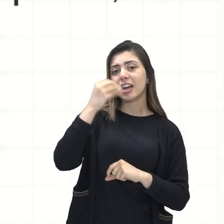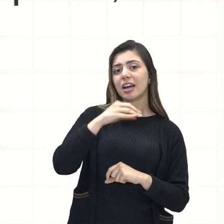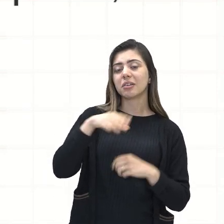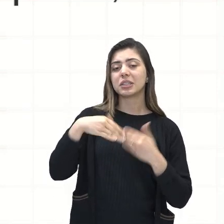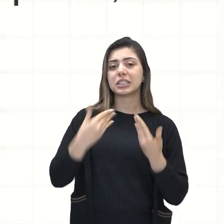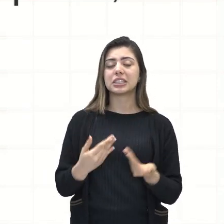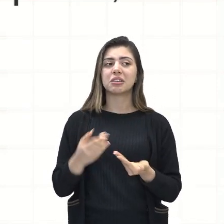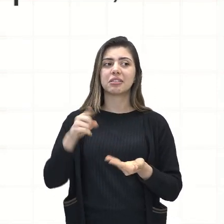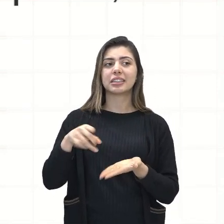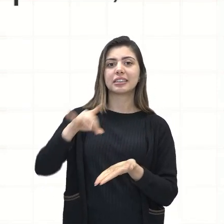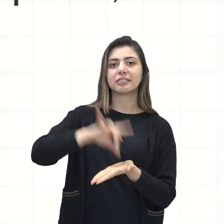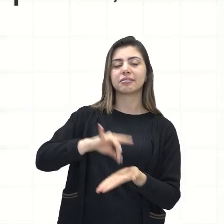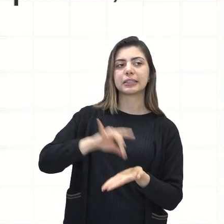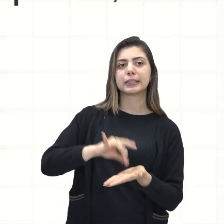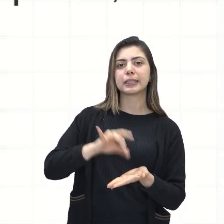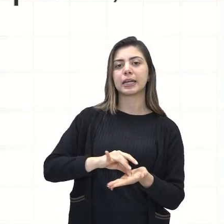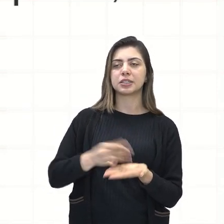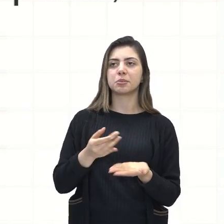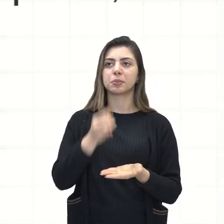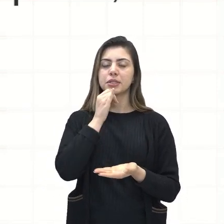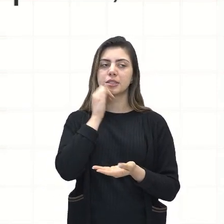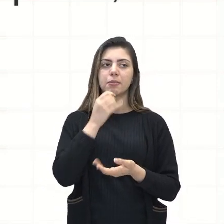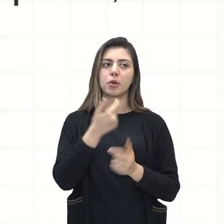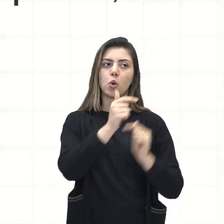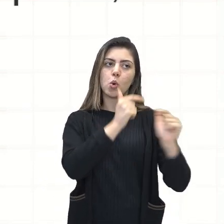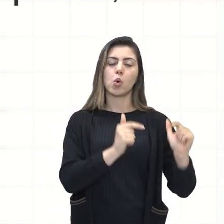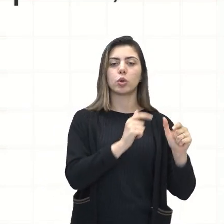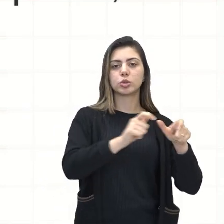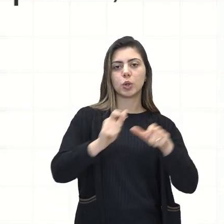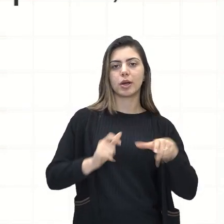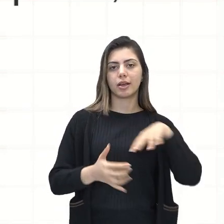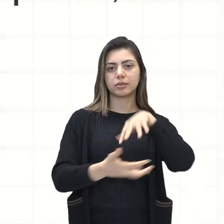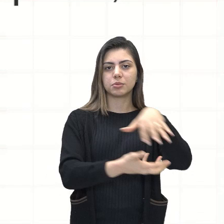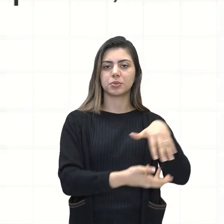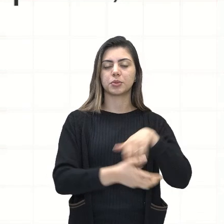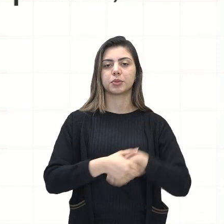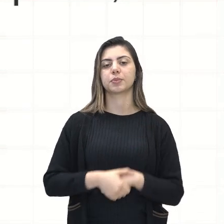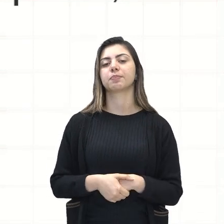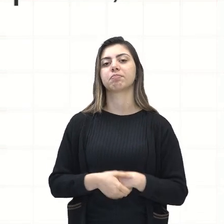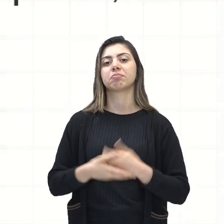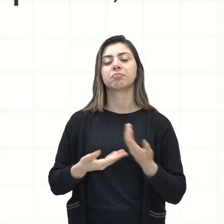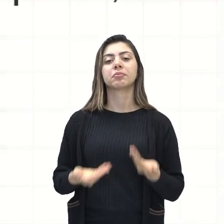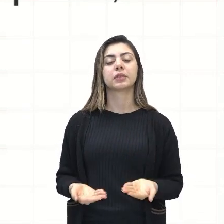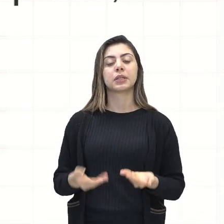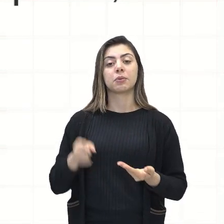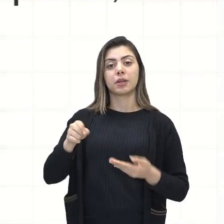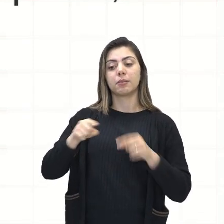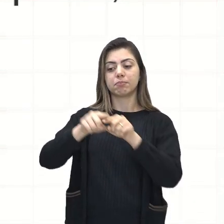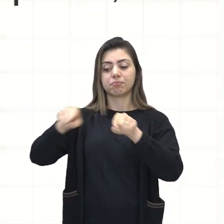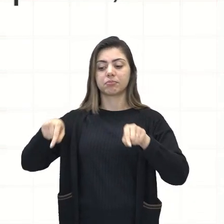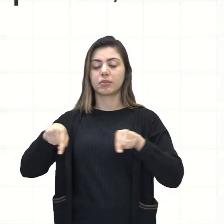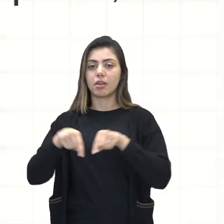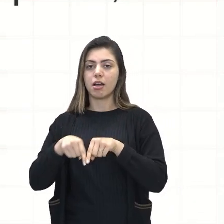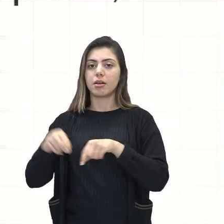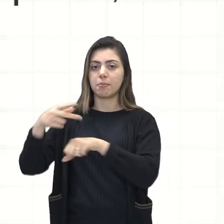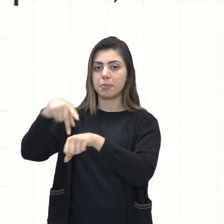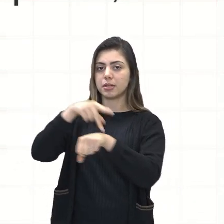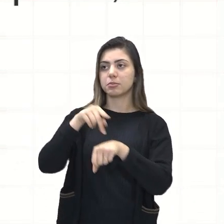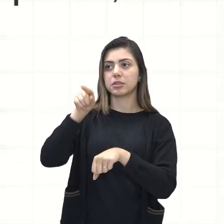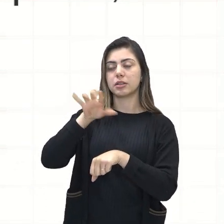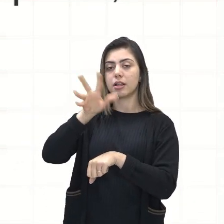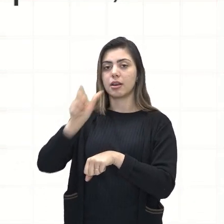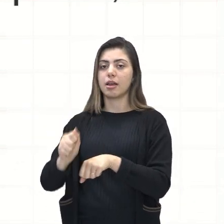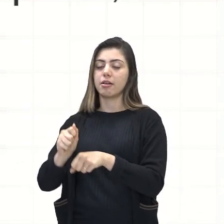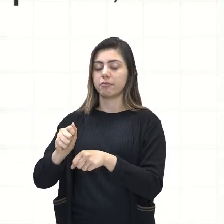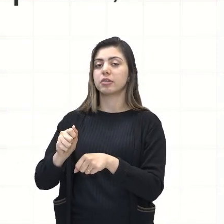tão consolidada como em outras regiões no mundo, certo? Bem, essa demarcação das fronteiras durante o